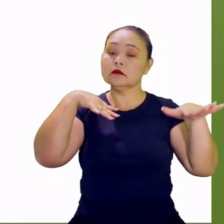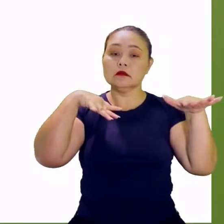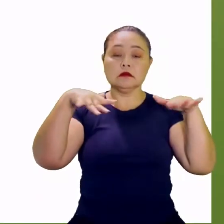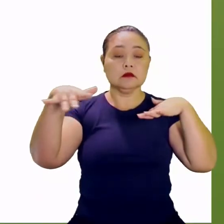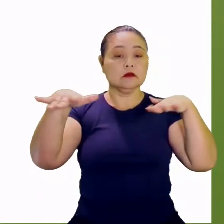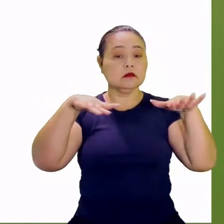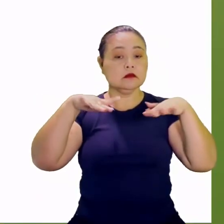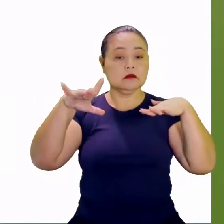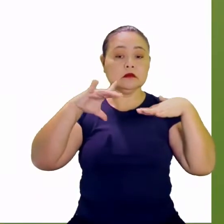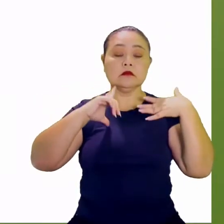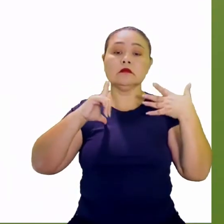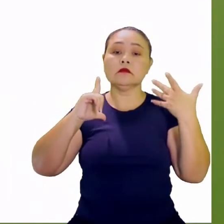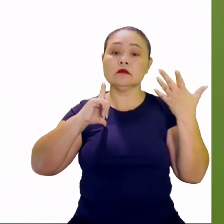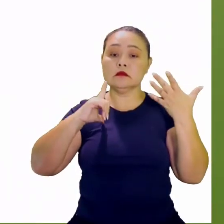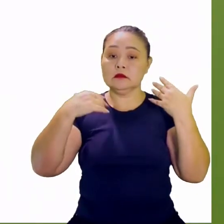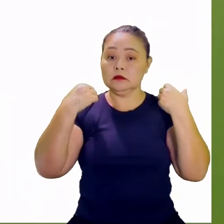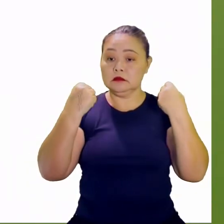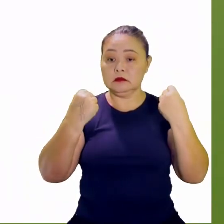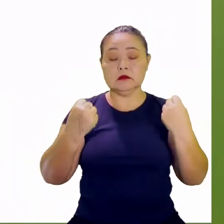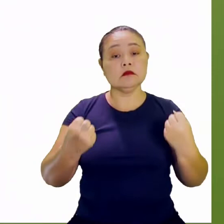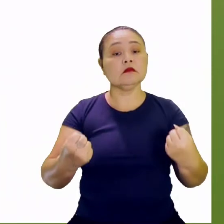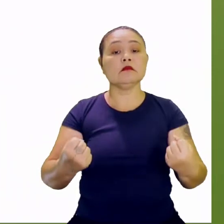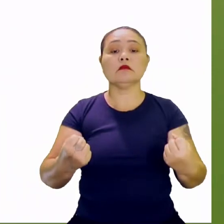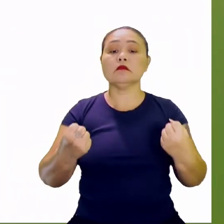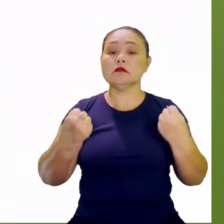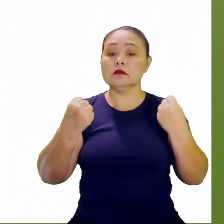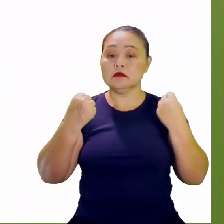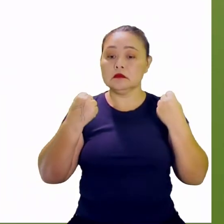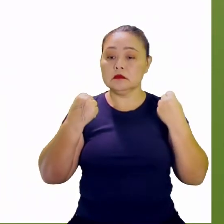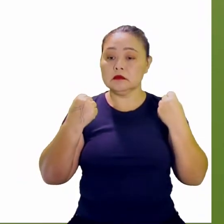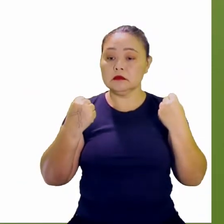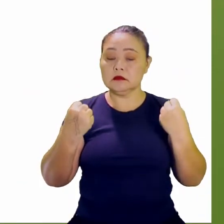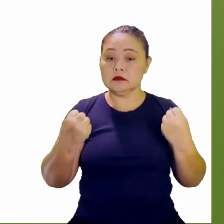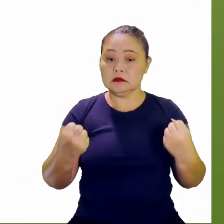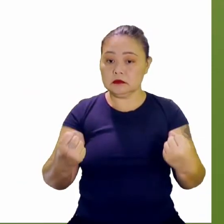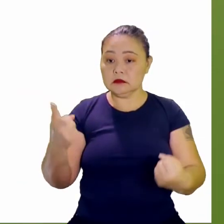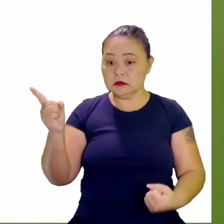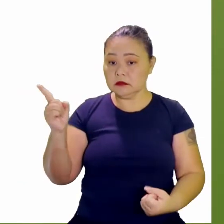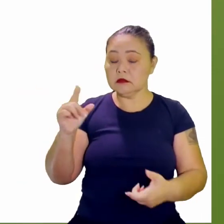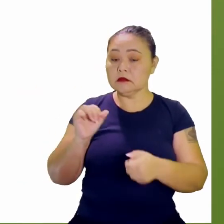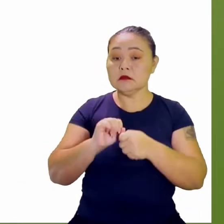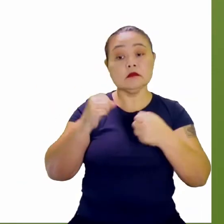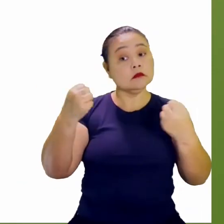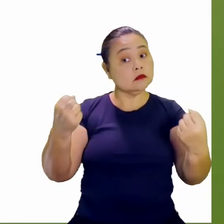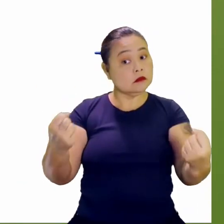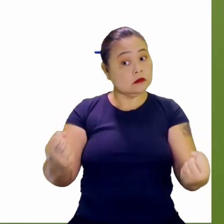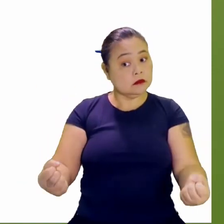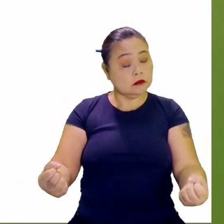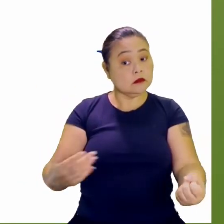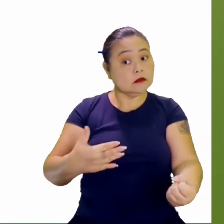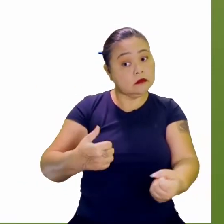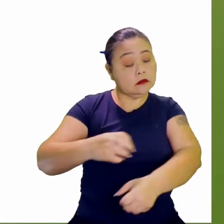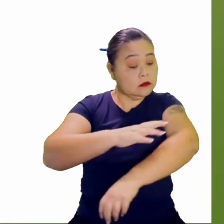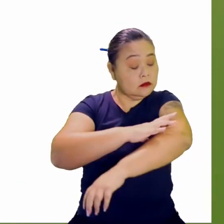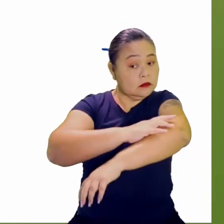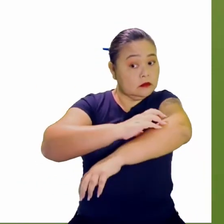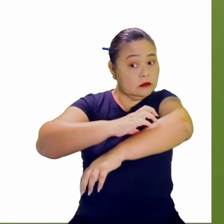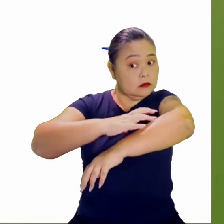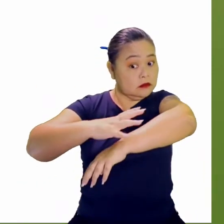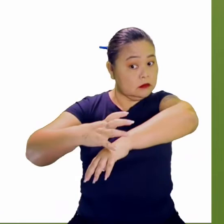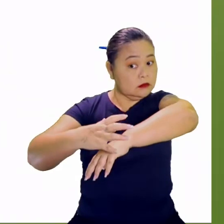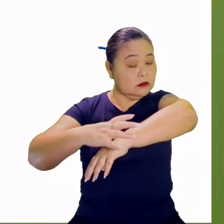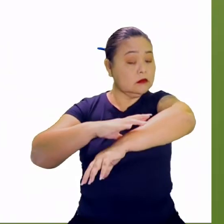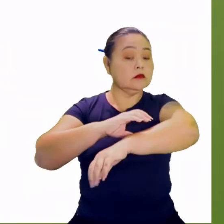vamos imaginar aqui que eu estou no exercício de rosca. Olha aqui, ó. Esse movimento, braço estendido, está alongado. Meu músculo